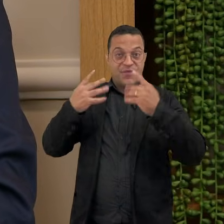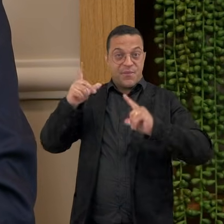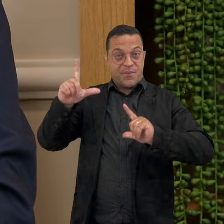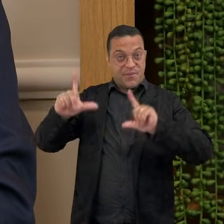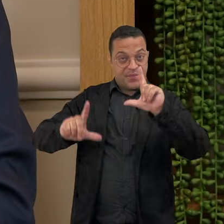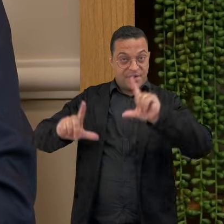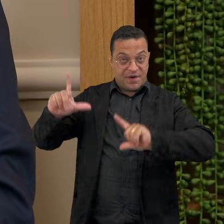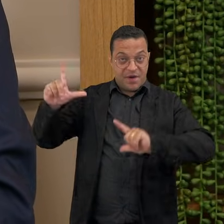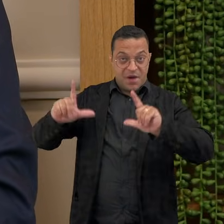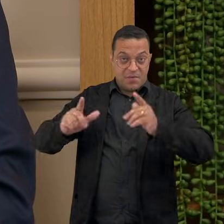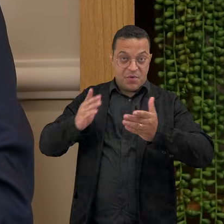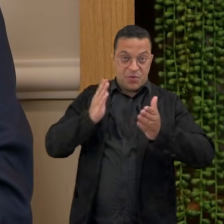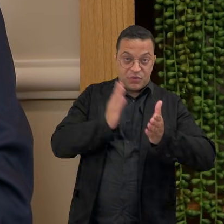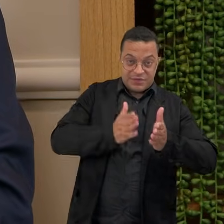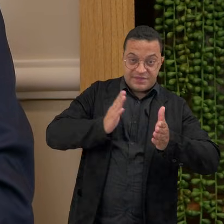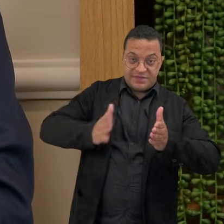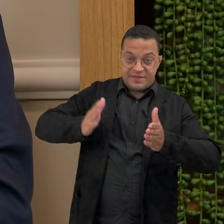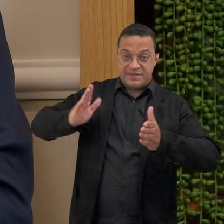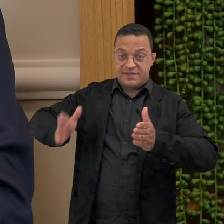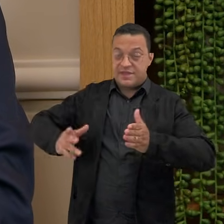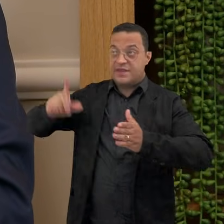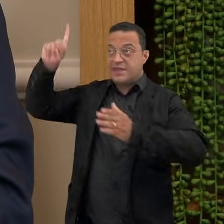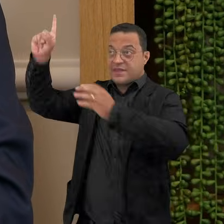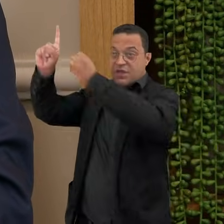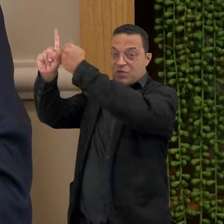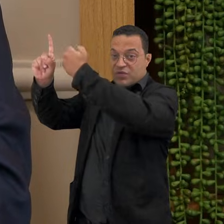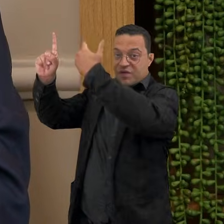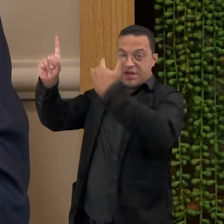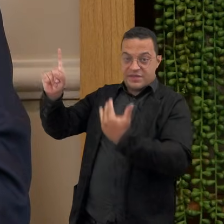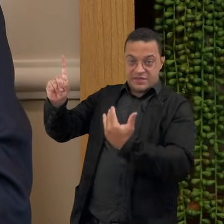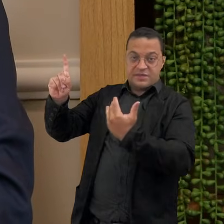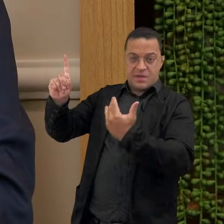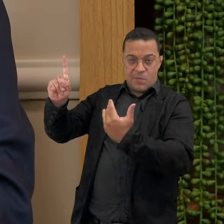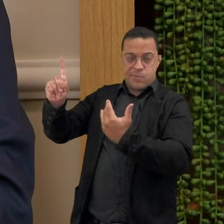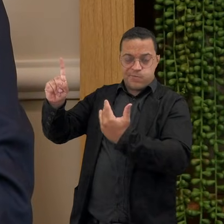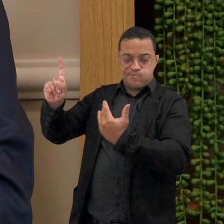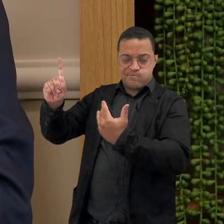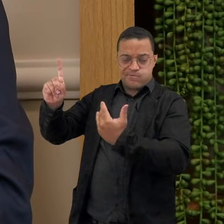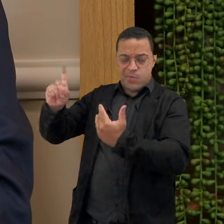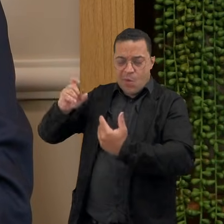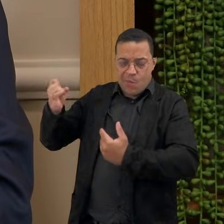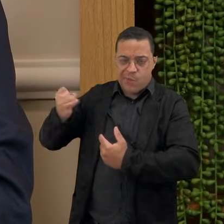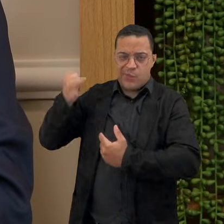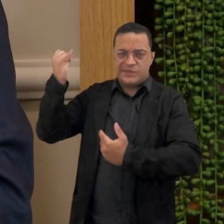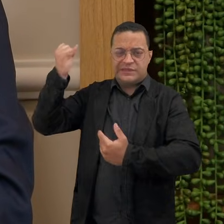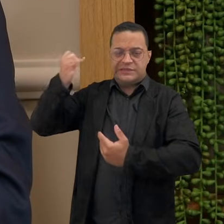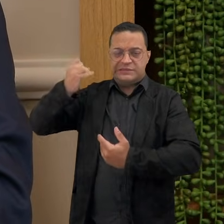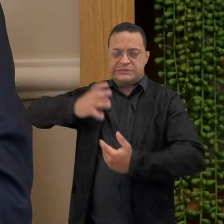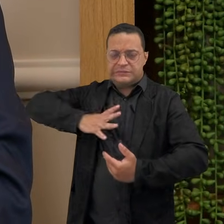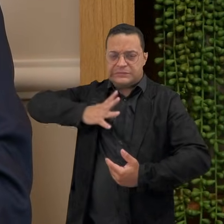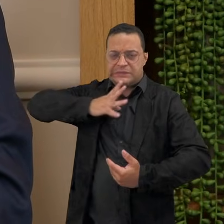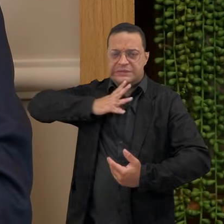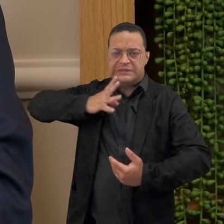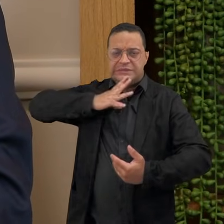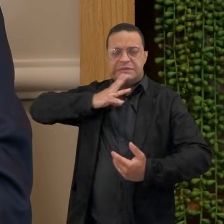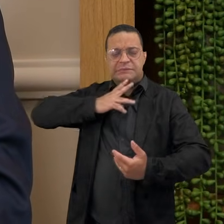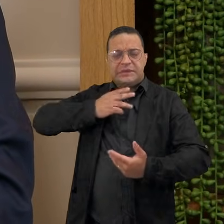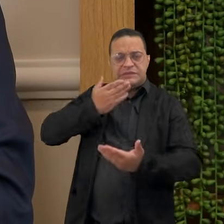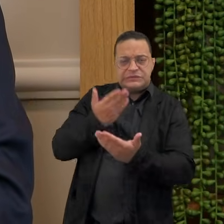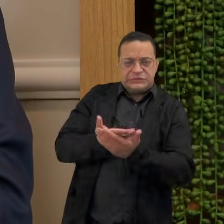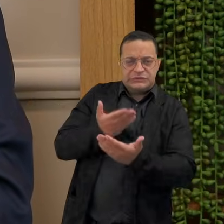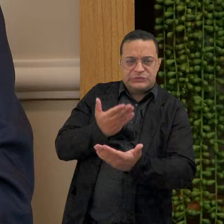dessa série Atributos de Deus. Uma série rica de conhecimento, de